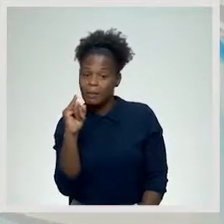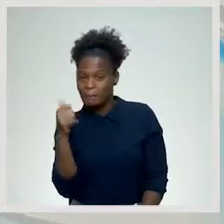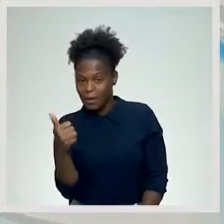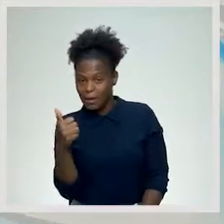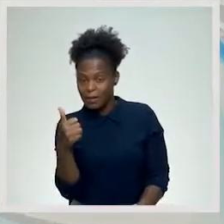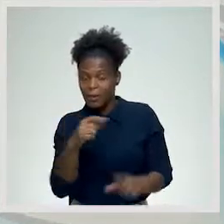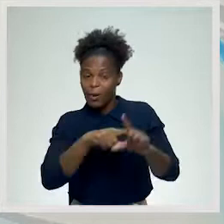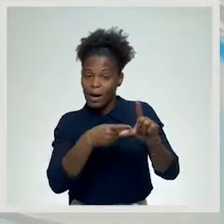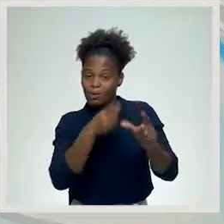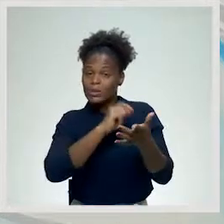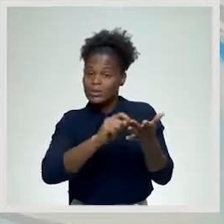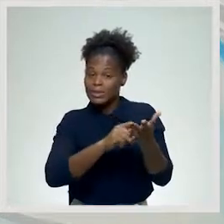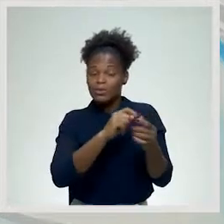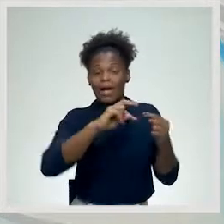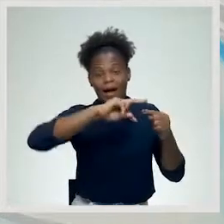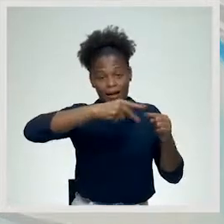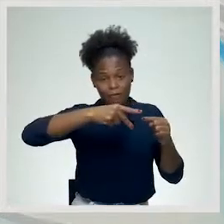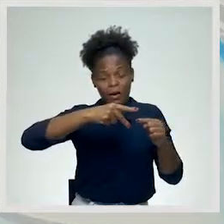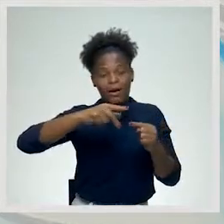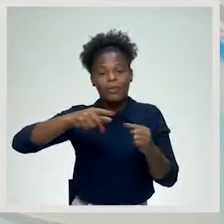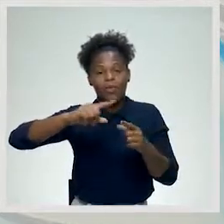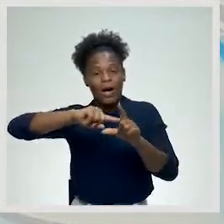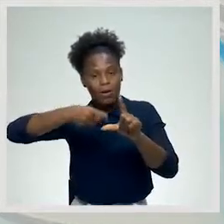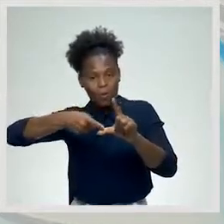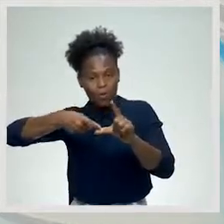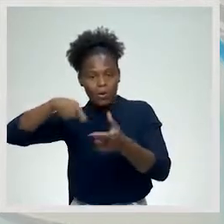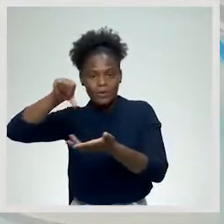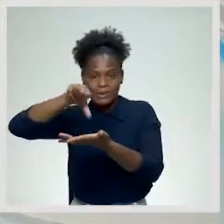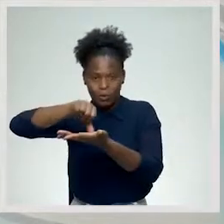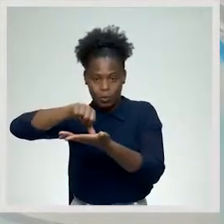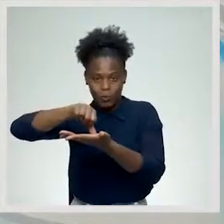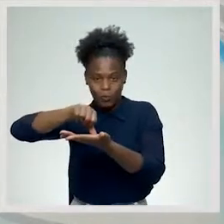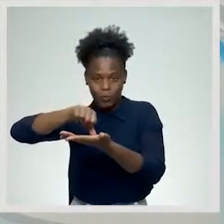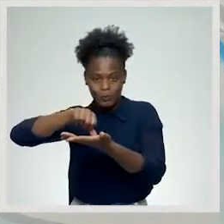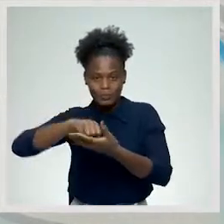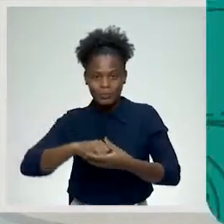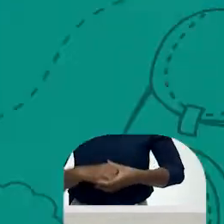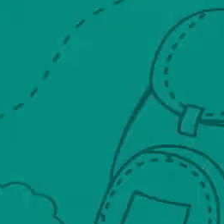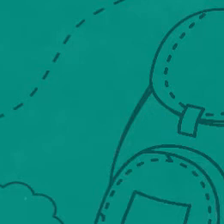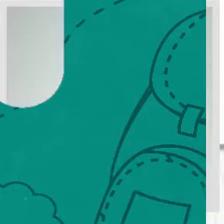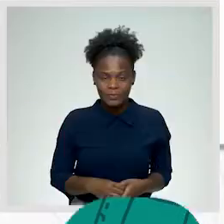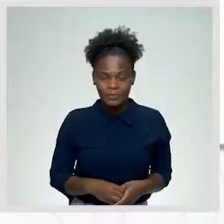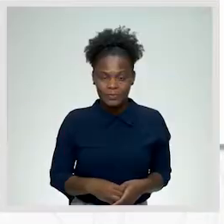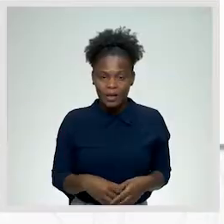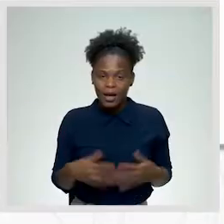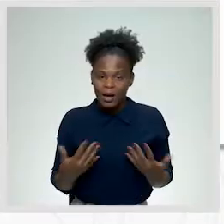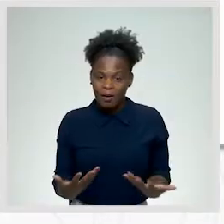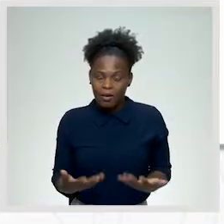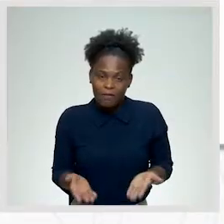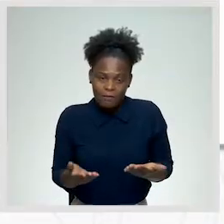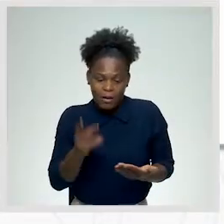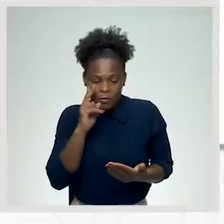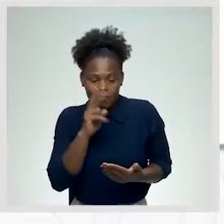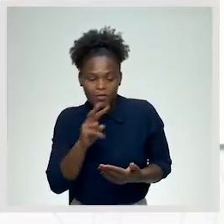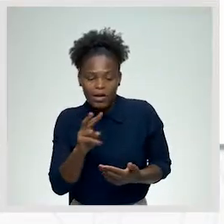ângulo inscrito e alfa é um ângulo ao centro. Agora vamos